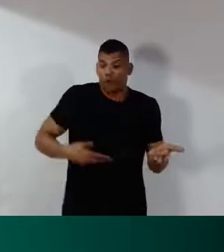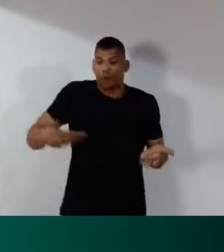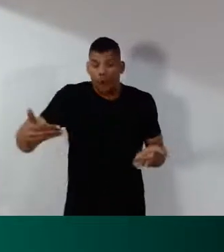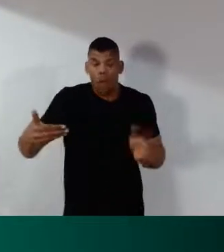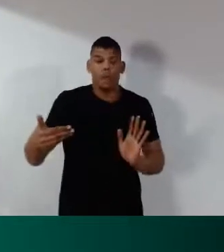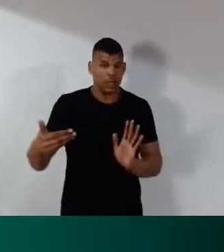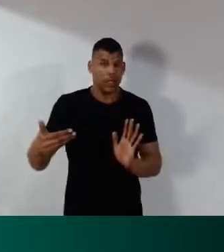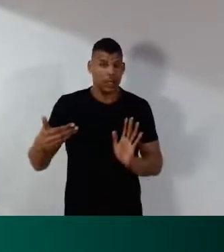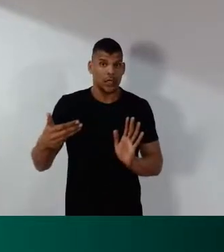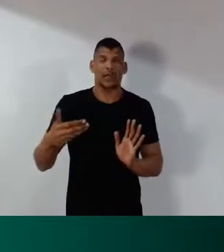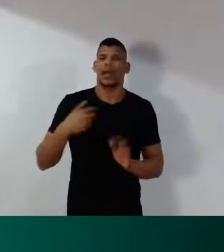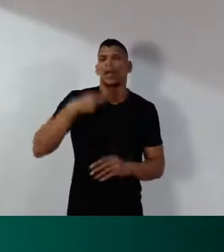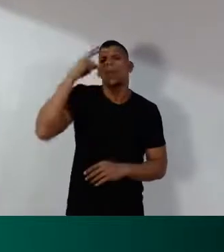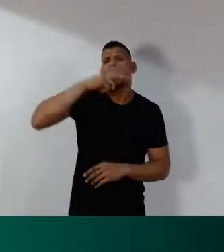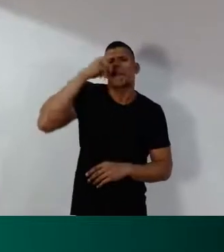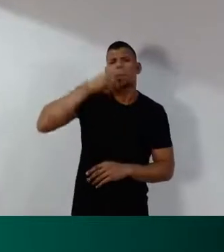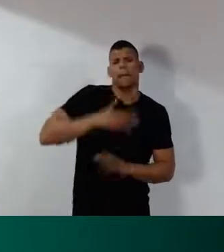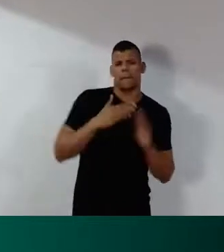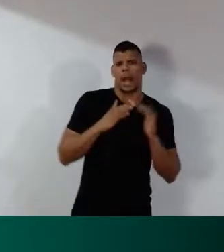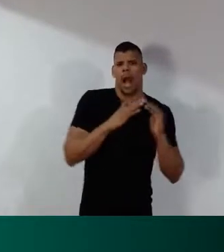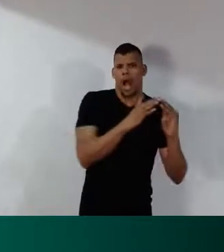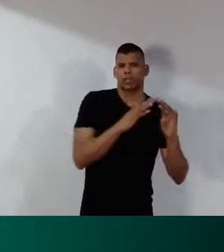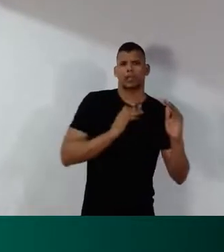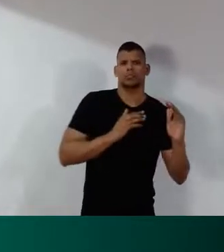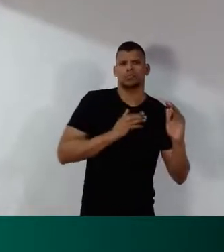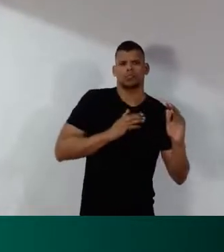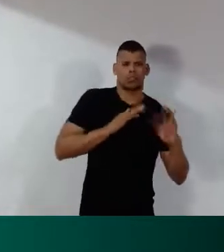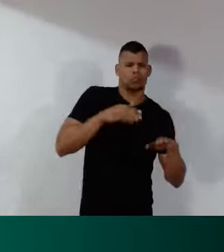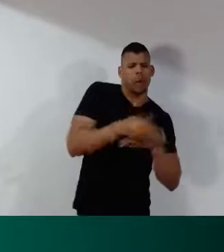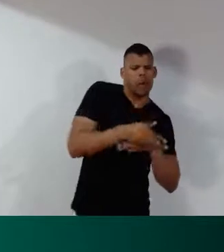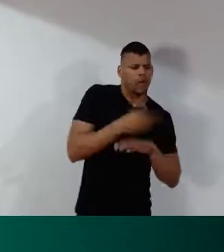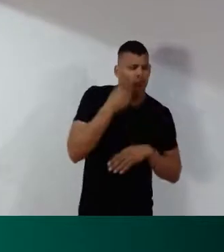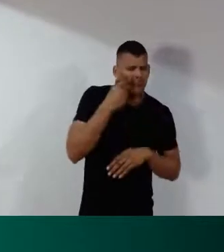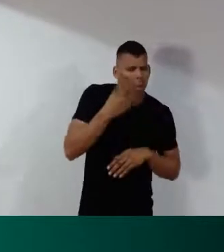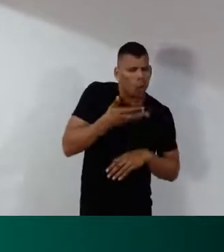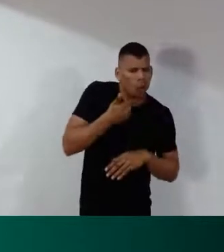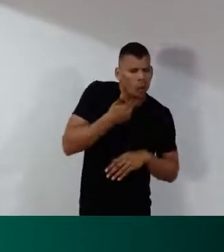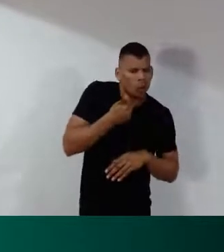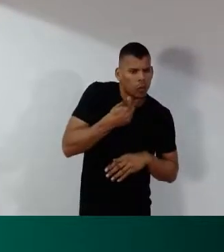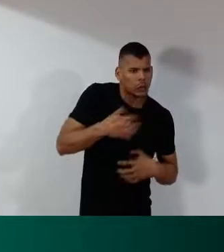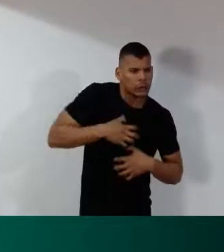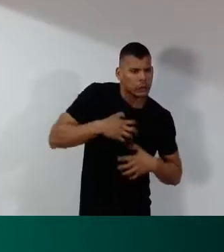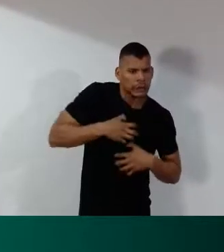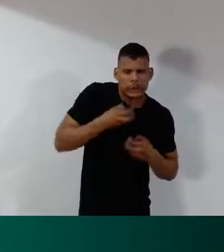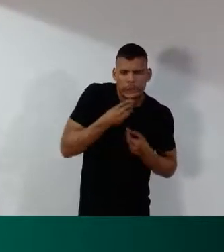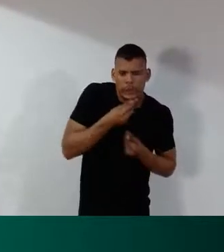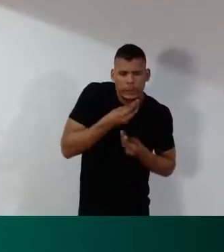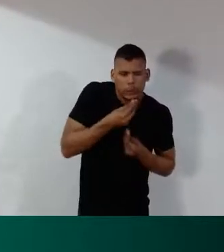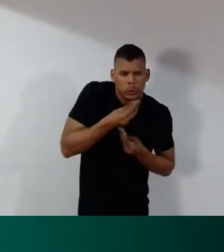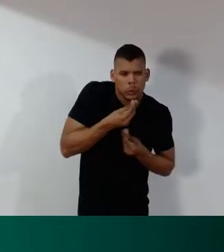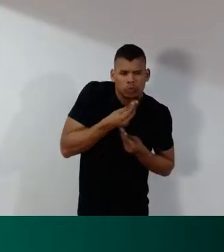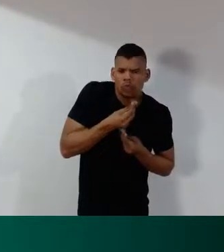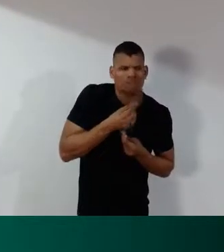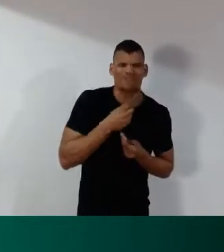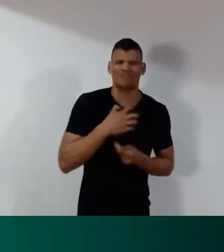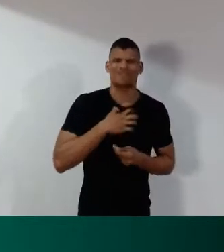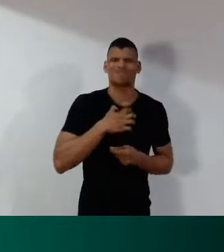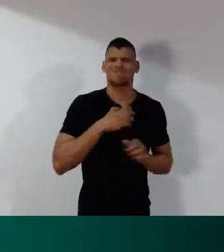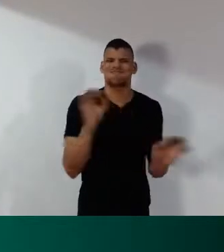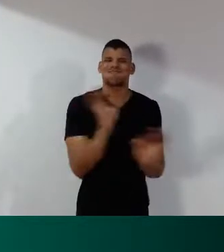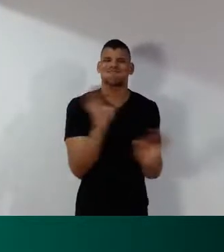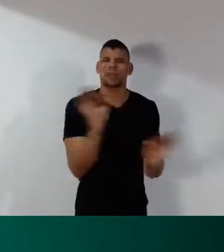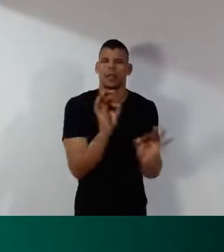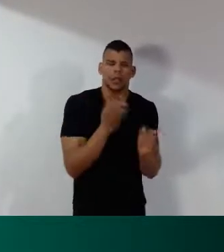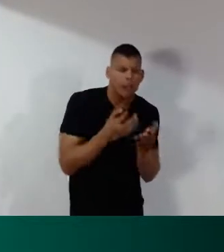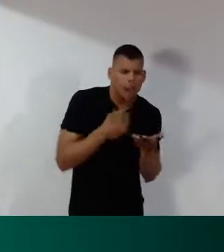eu lembro quando chegar a comida em casa mesmo no na vez que chegava eu comia e não sentir o gosto da comida não